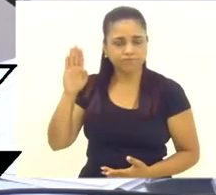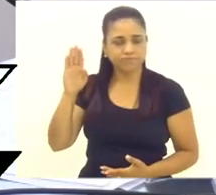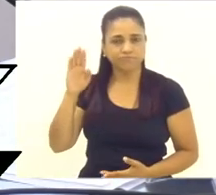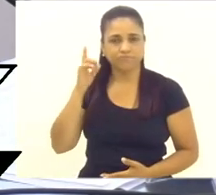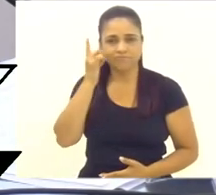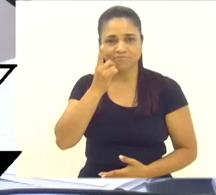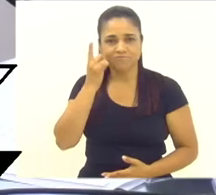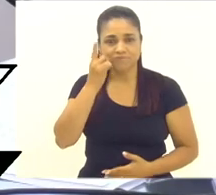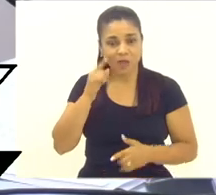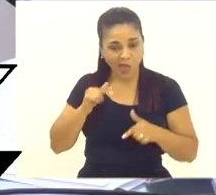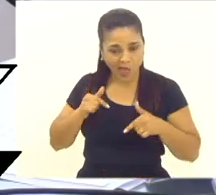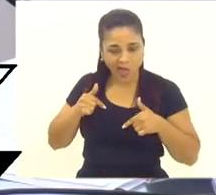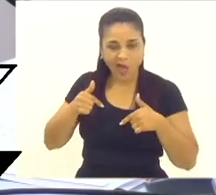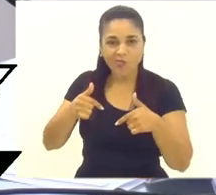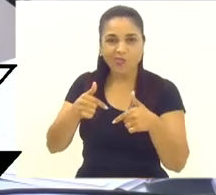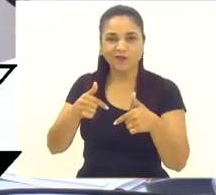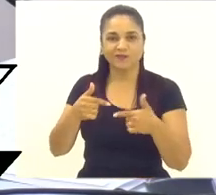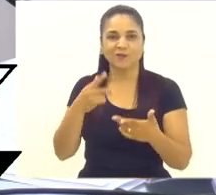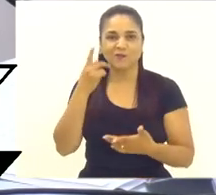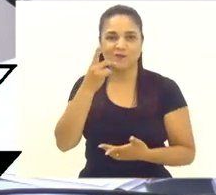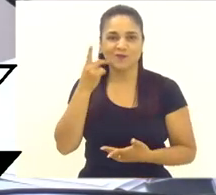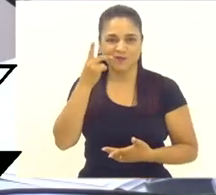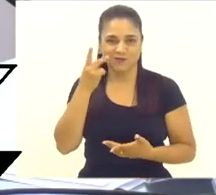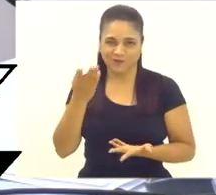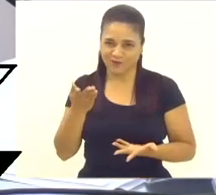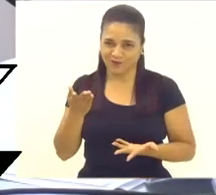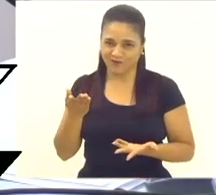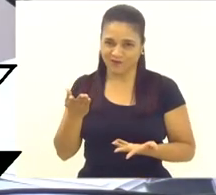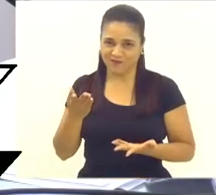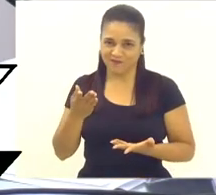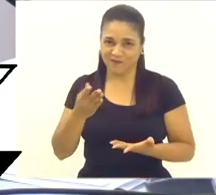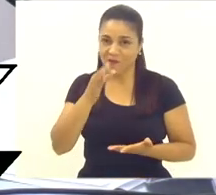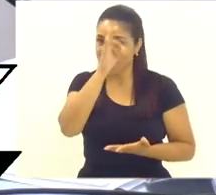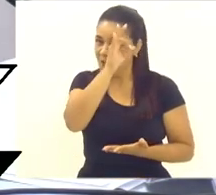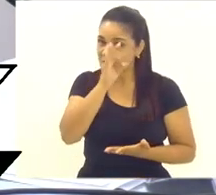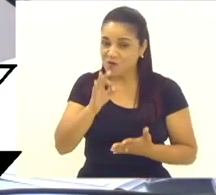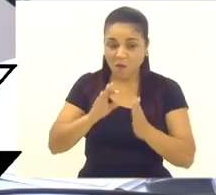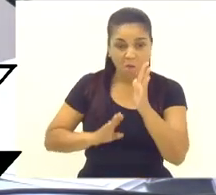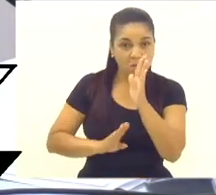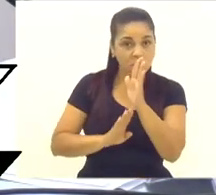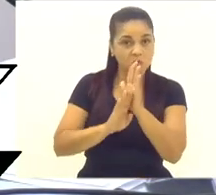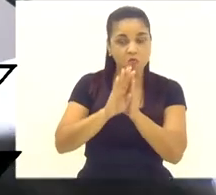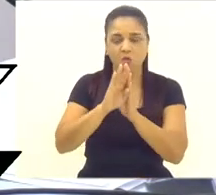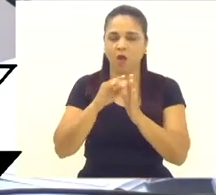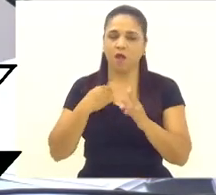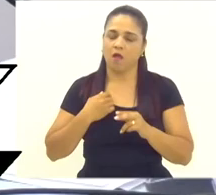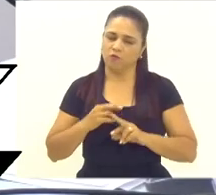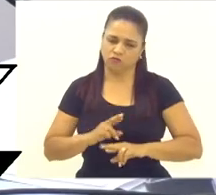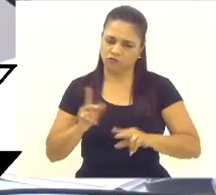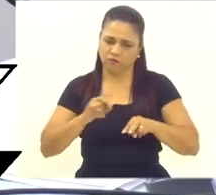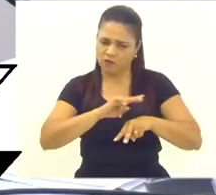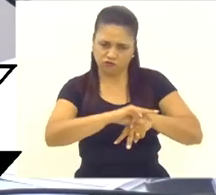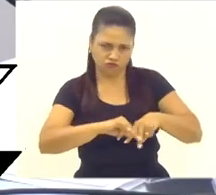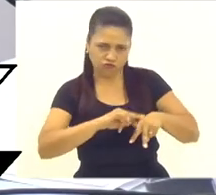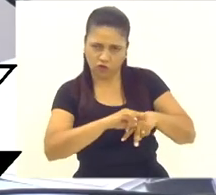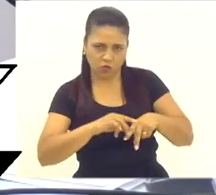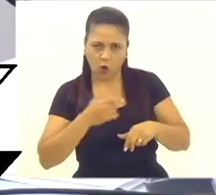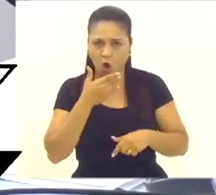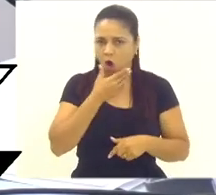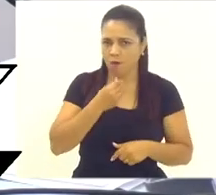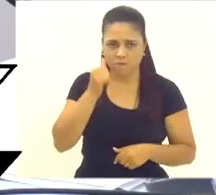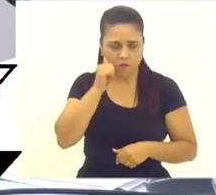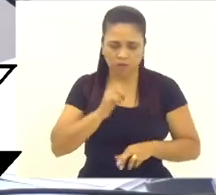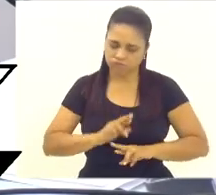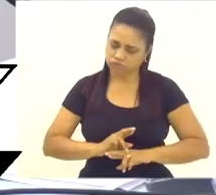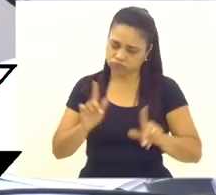ter atuação política Claro que não fiz a diferença de gênero de homem e mulher isso